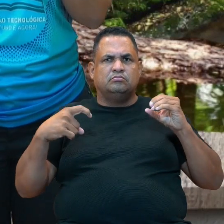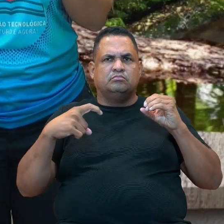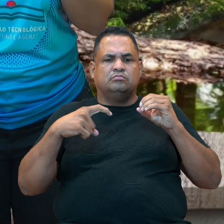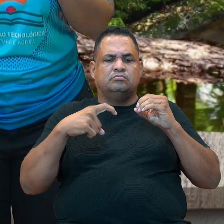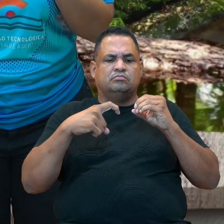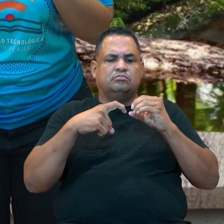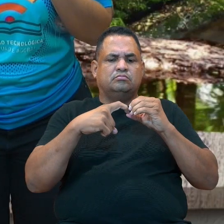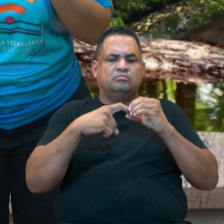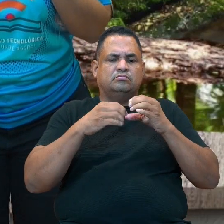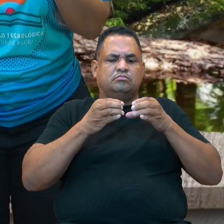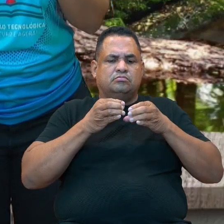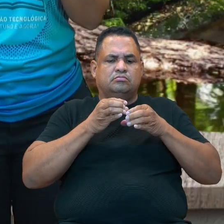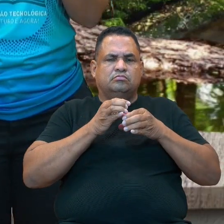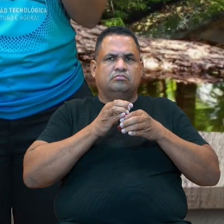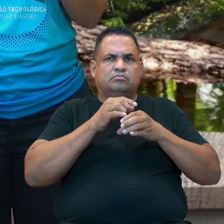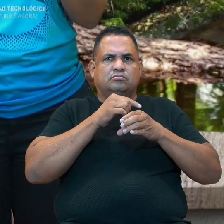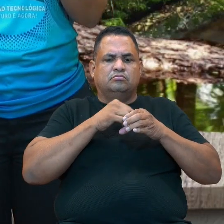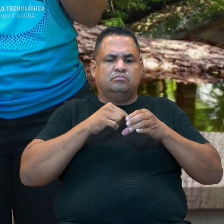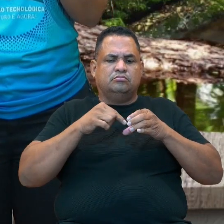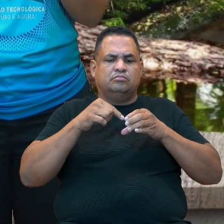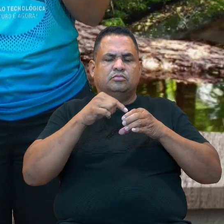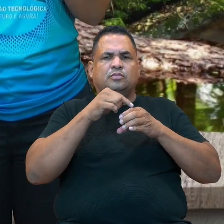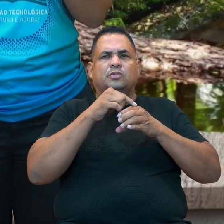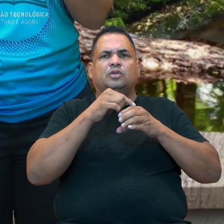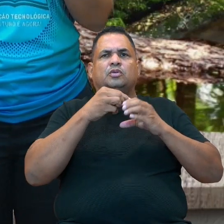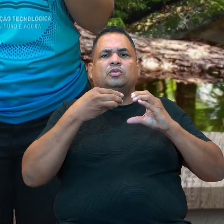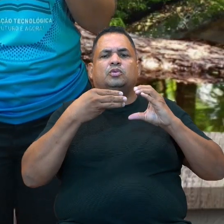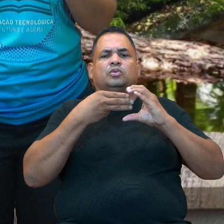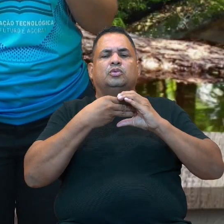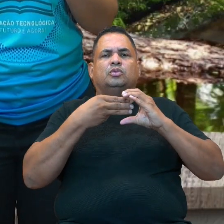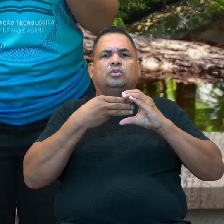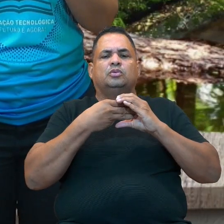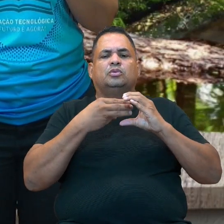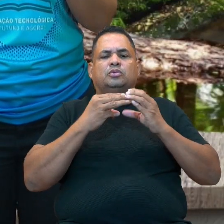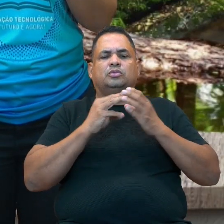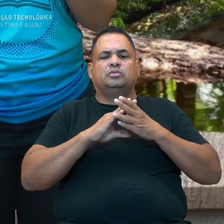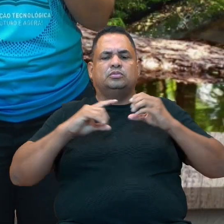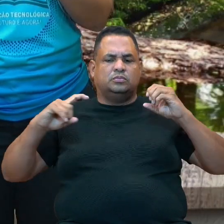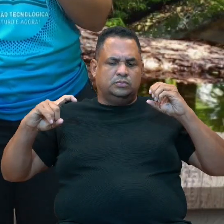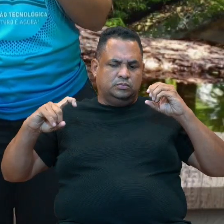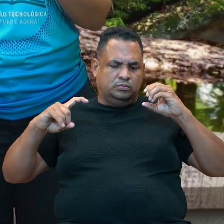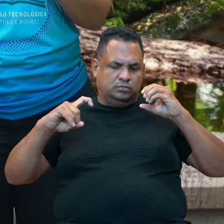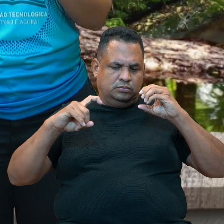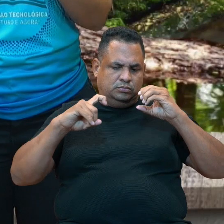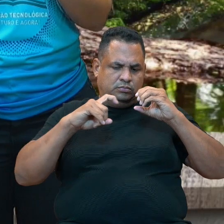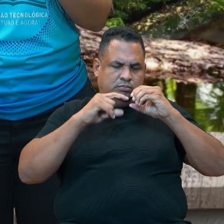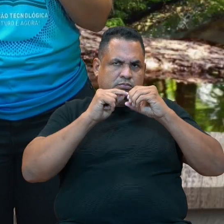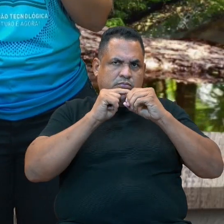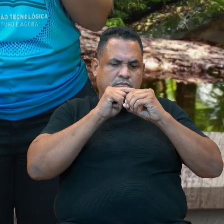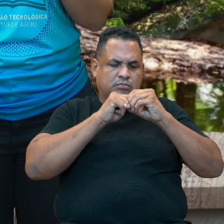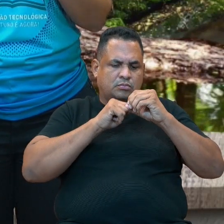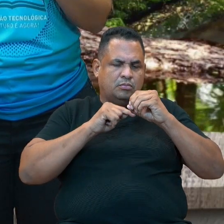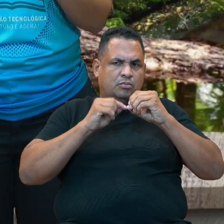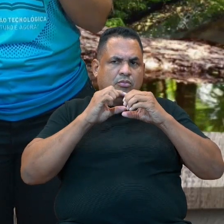dois núcleos celulares. O espermatozoide e o ovócito